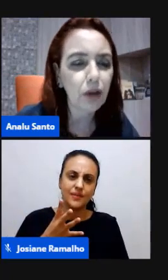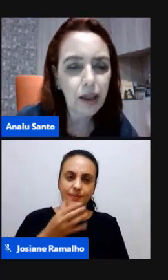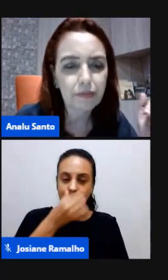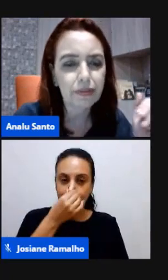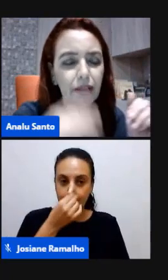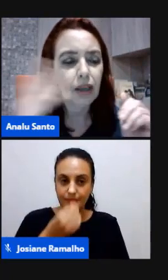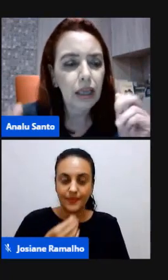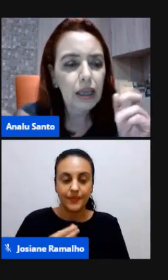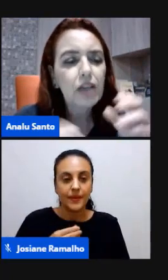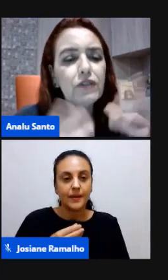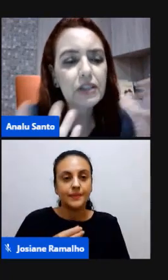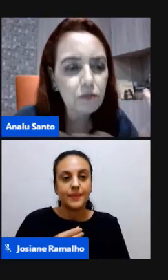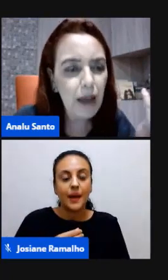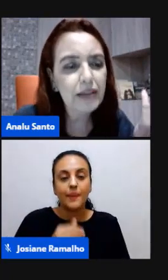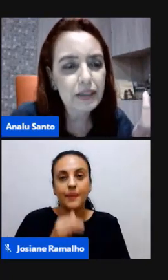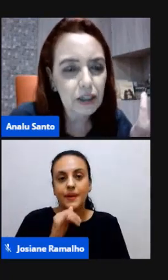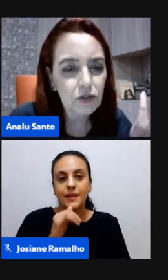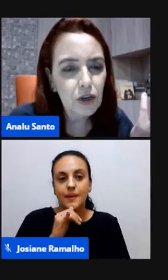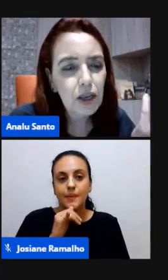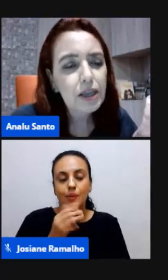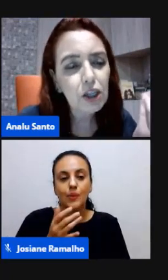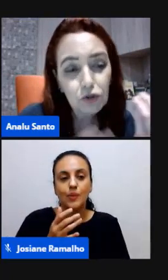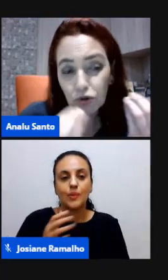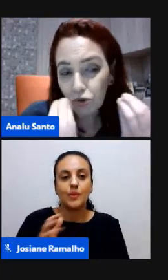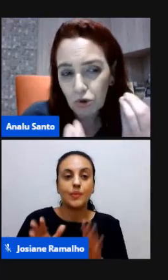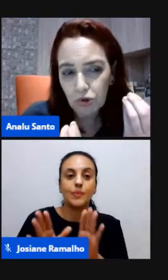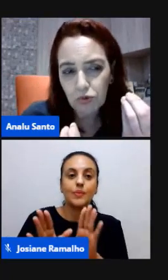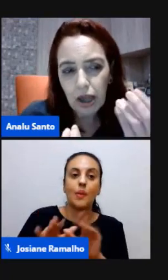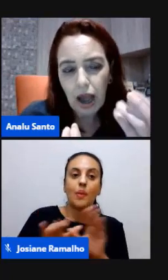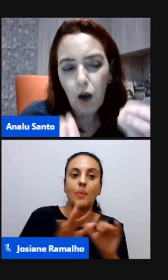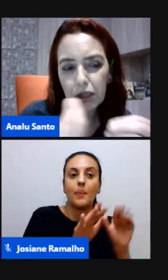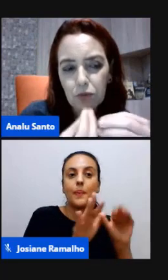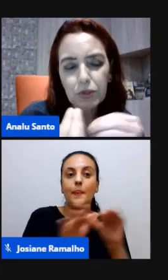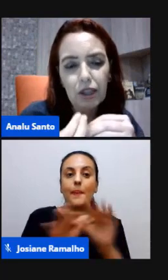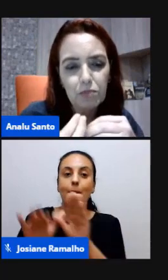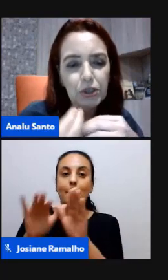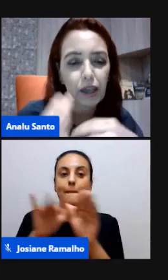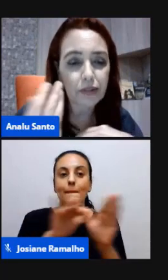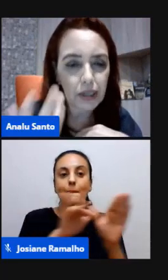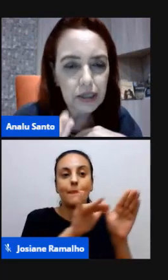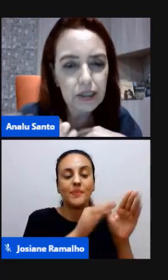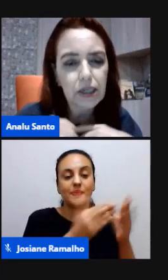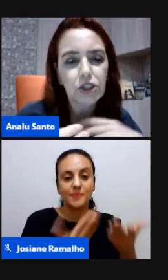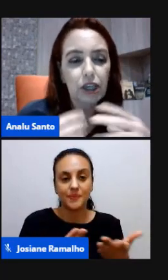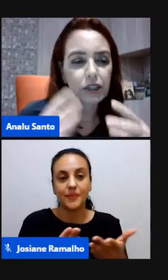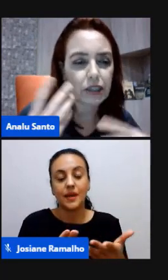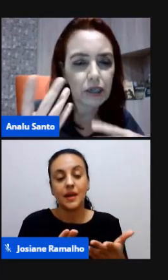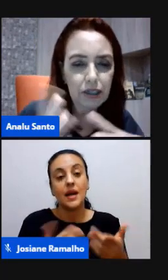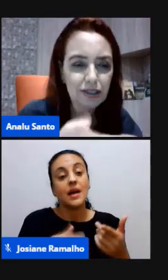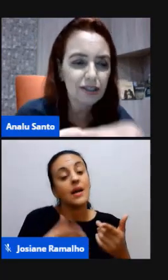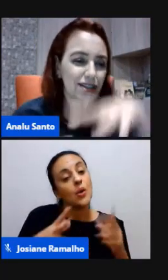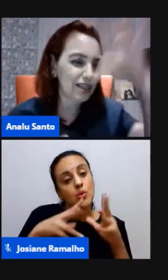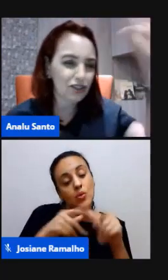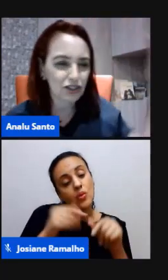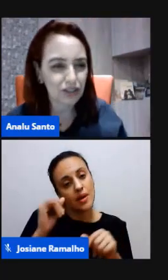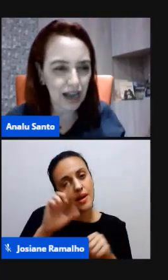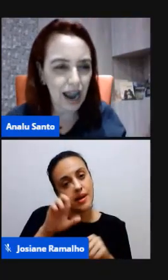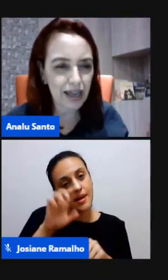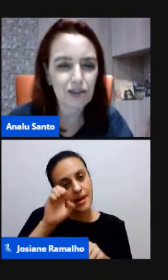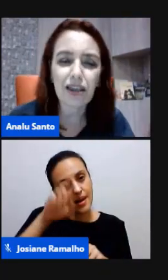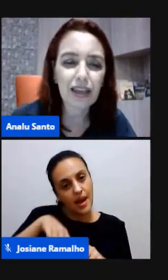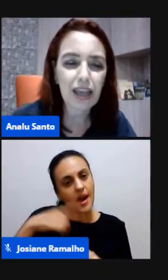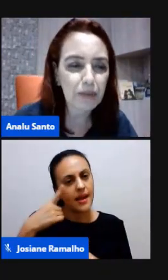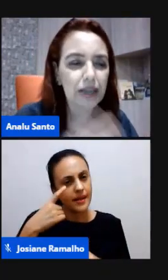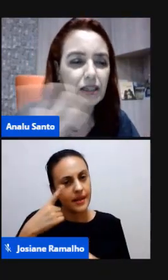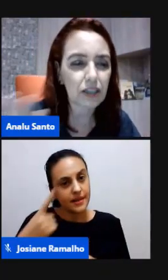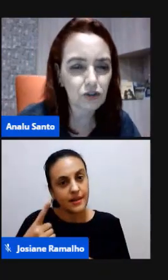da borboleta, às vezes passa isso. E isso tudo, ao mesmo tempo que é interessante, que as crianças se